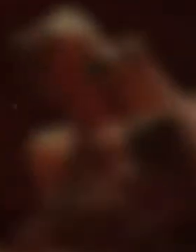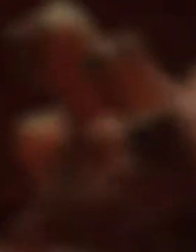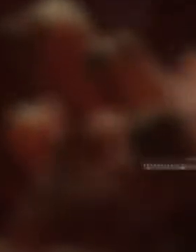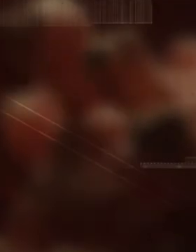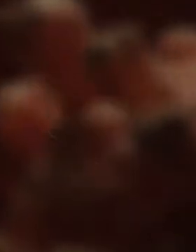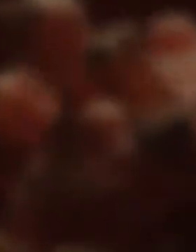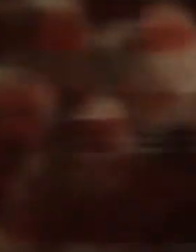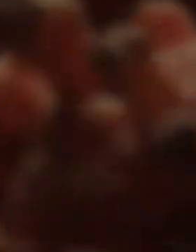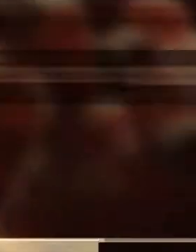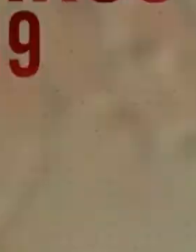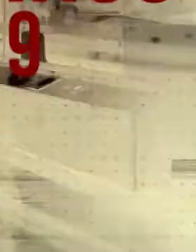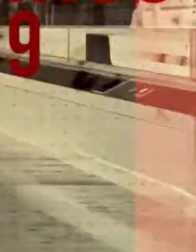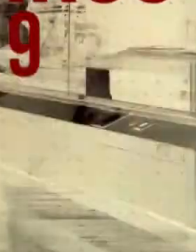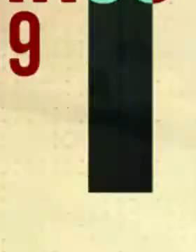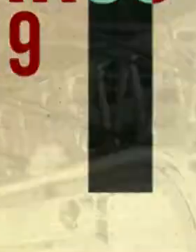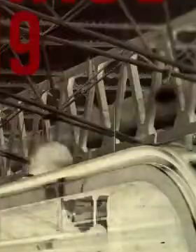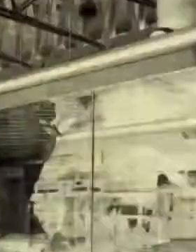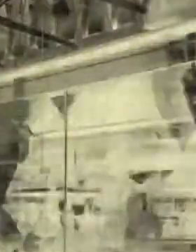Música